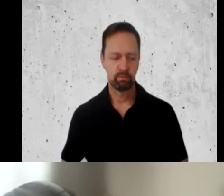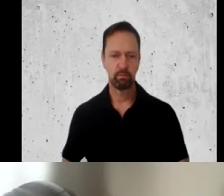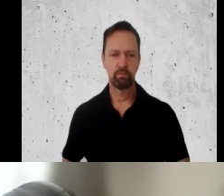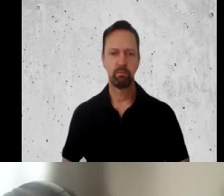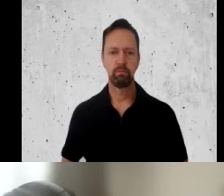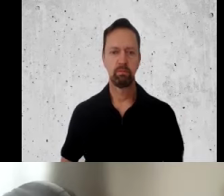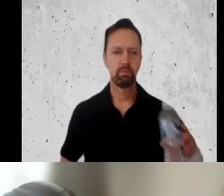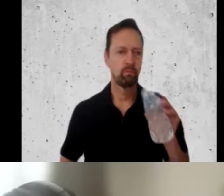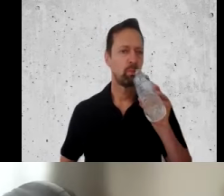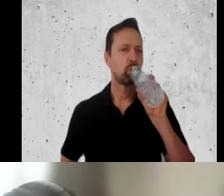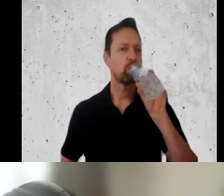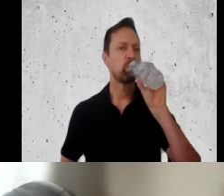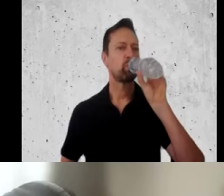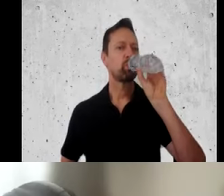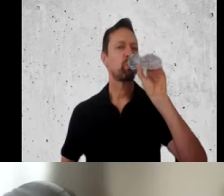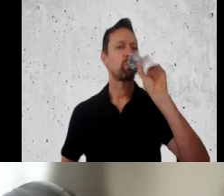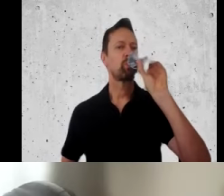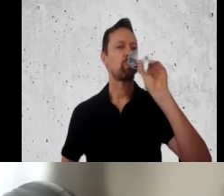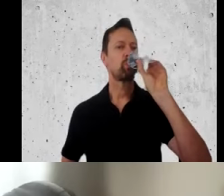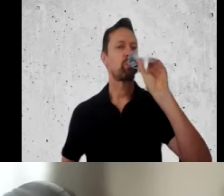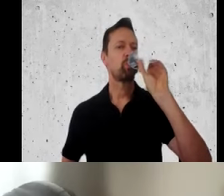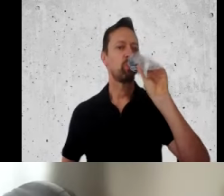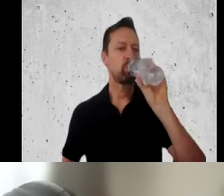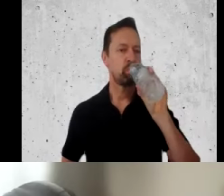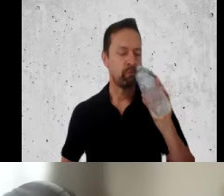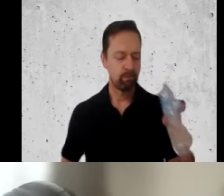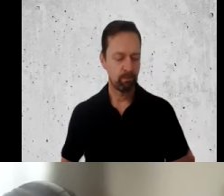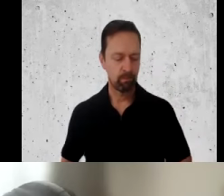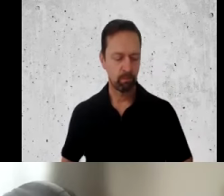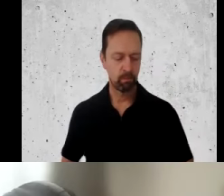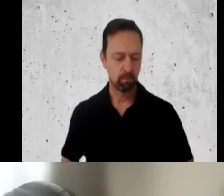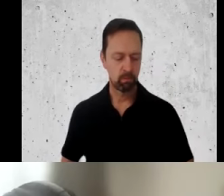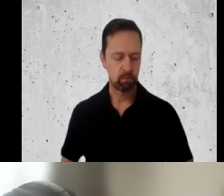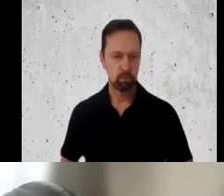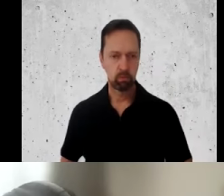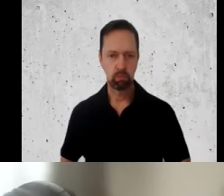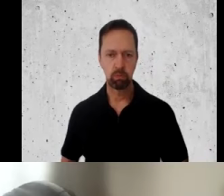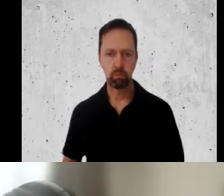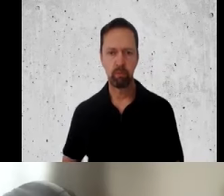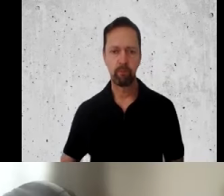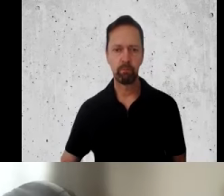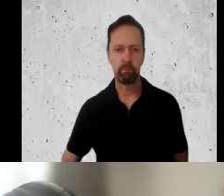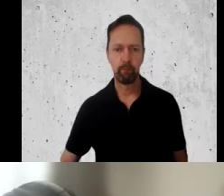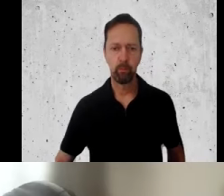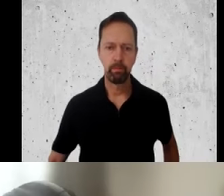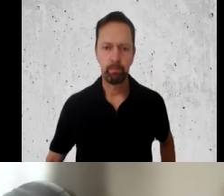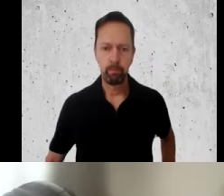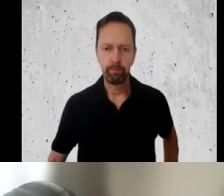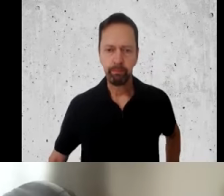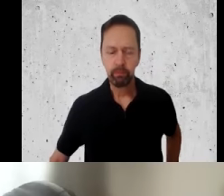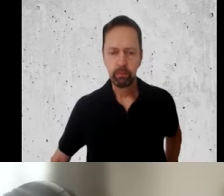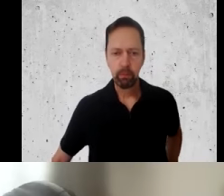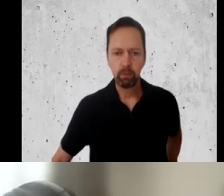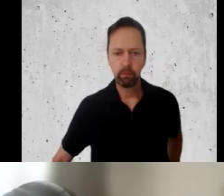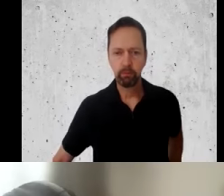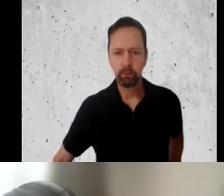Não, assim, o principal ponto que eu levantei é o grande ponto desses artigos de variável instrumental, né? A validade